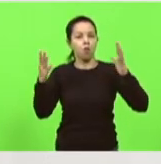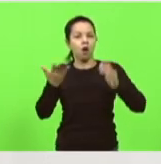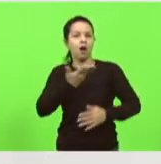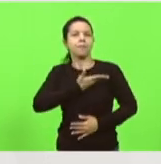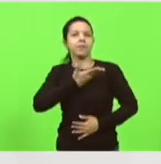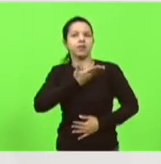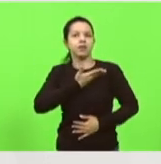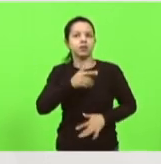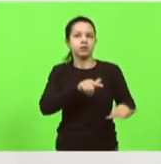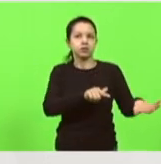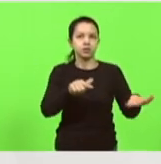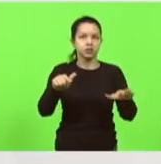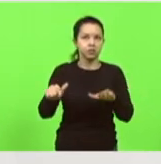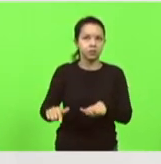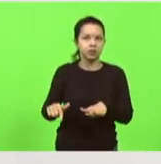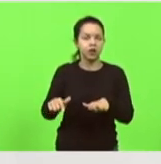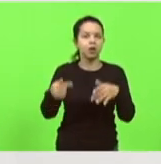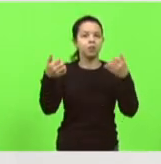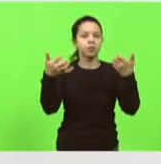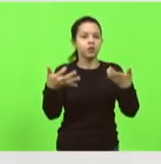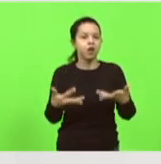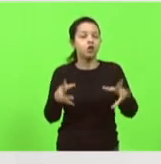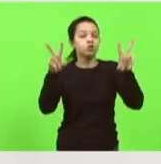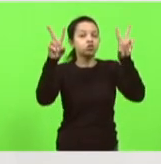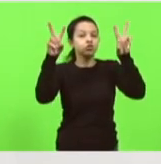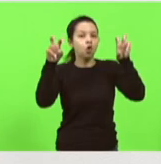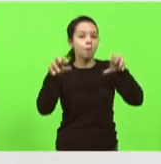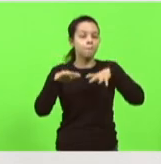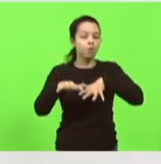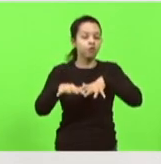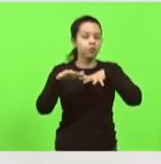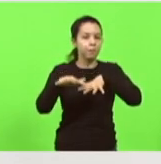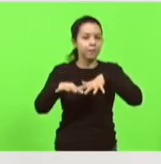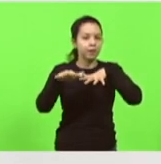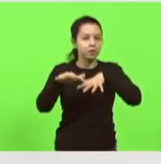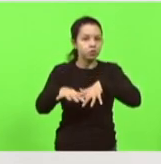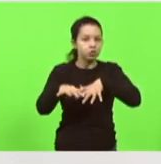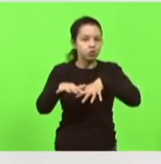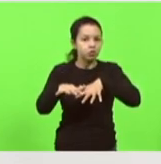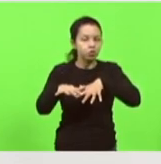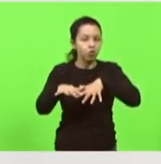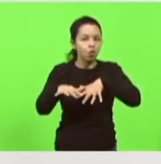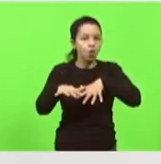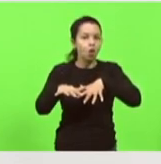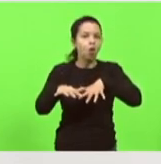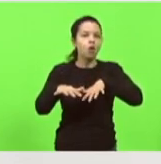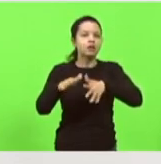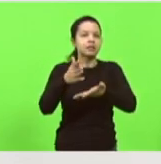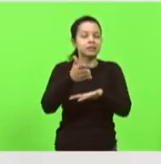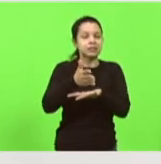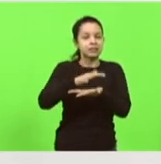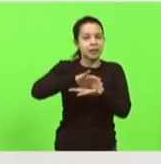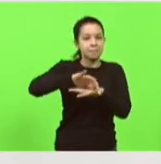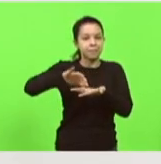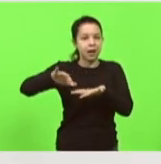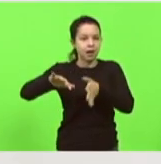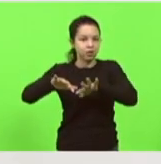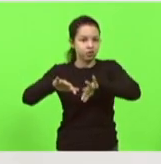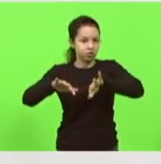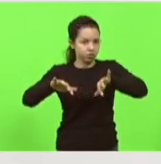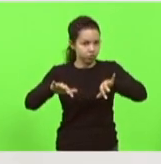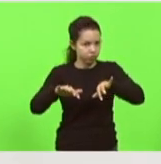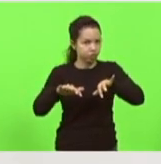semana, que fala do movimento separatista. Quero deixar bem claro que eu não sou separatista, tá? Não sou, mas